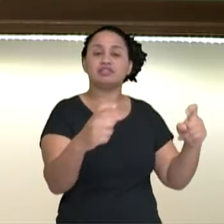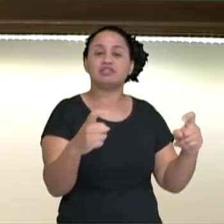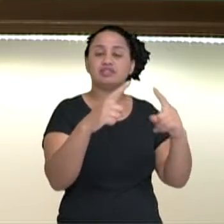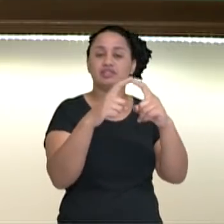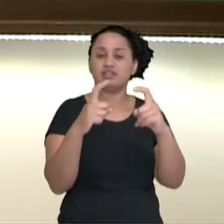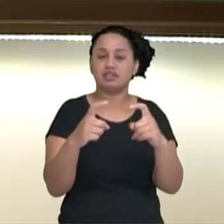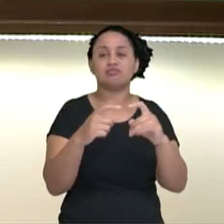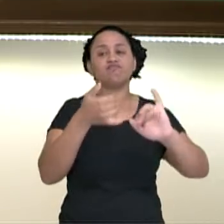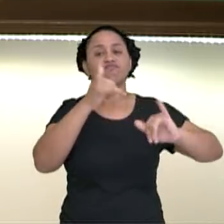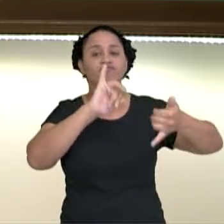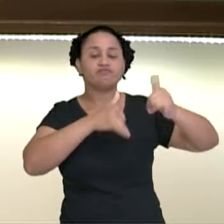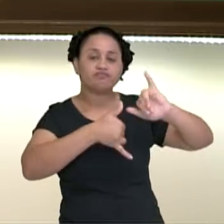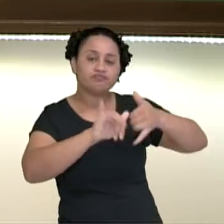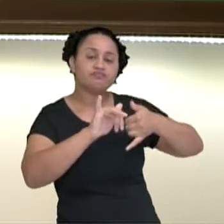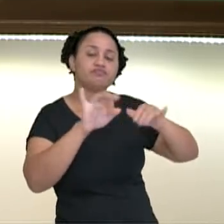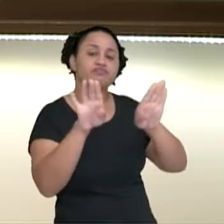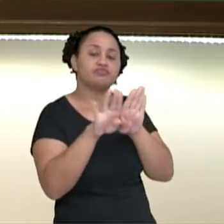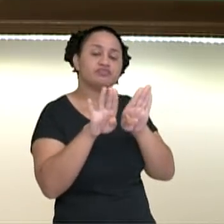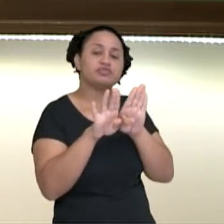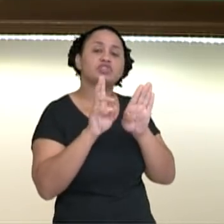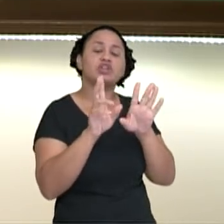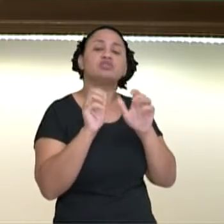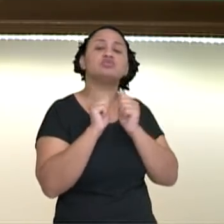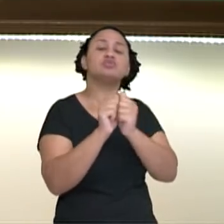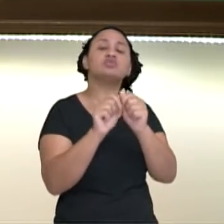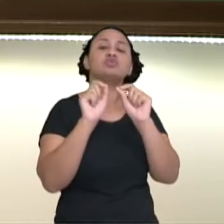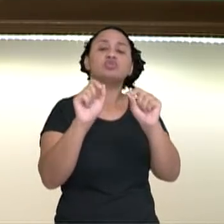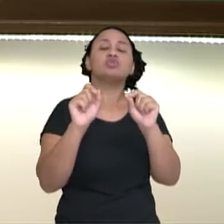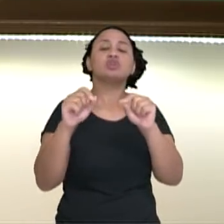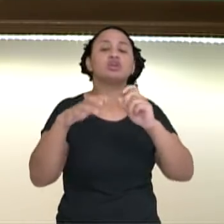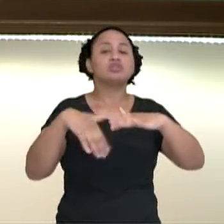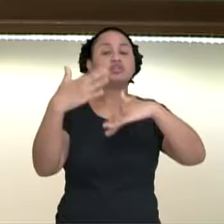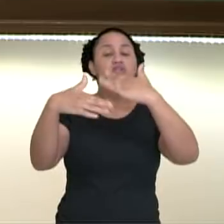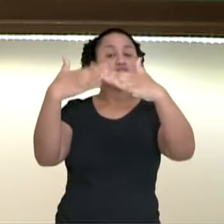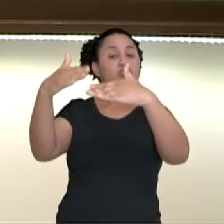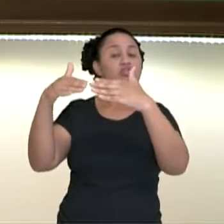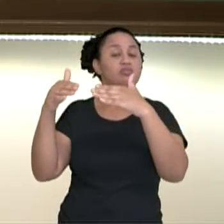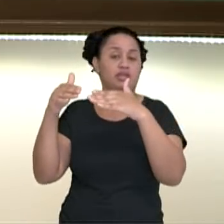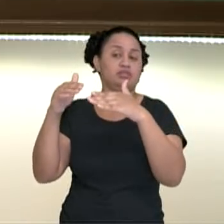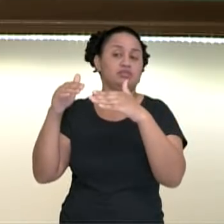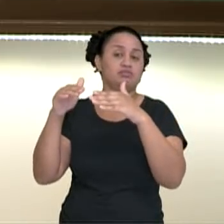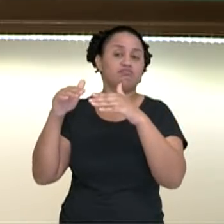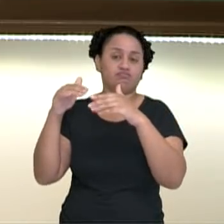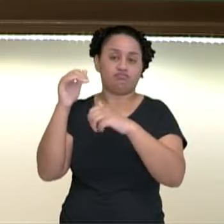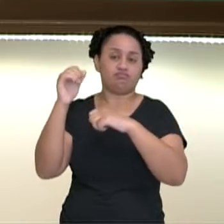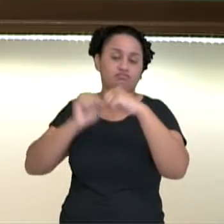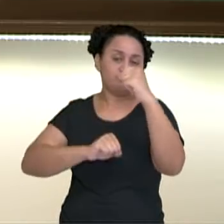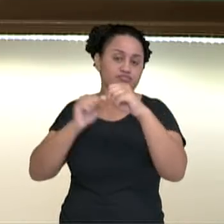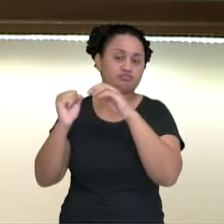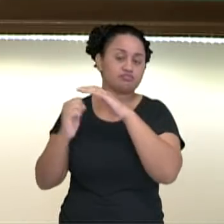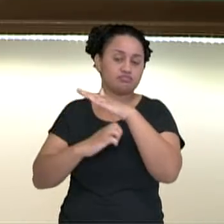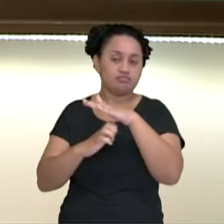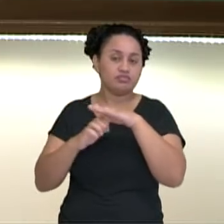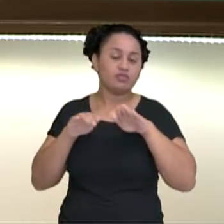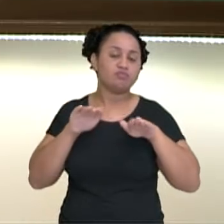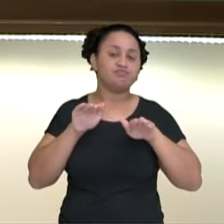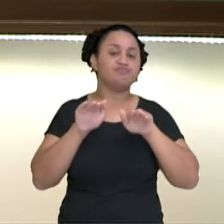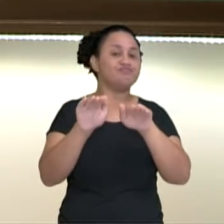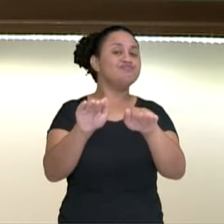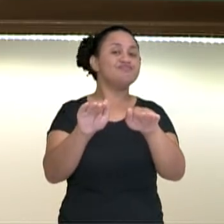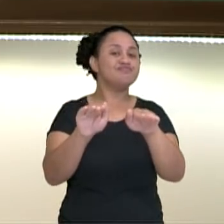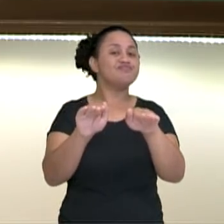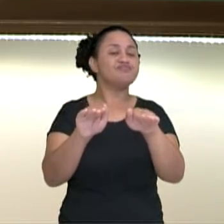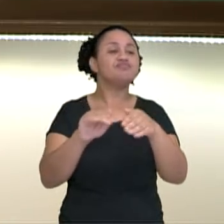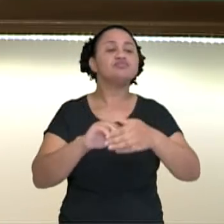a química, ela vai acompanhar o desenvolvimento industrial, ele é necessário para o desenvolvimento industrial,